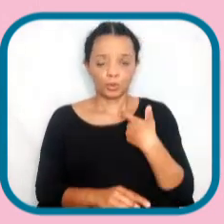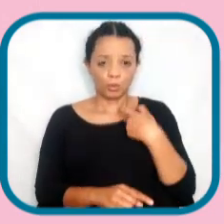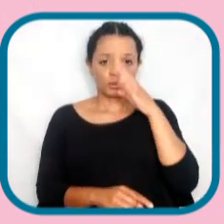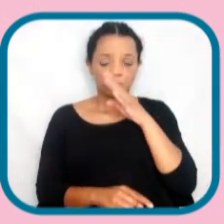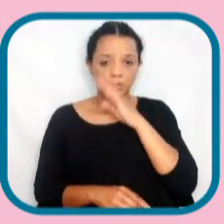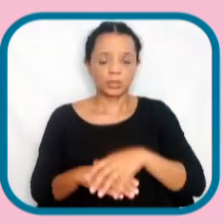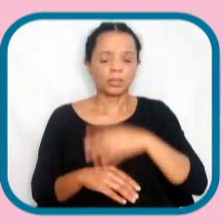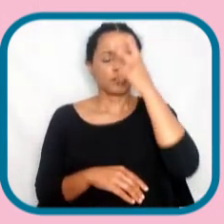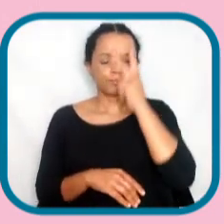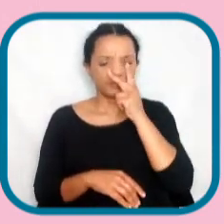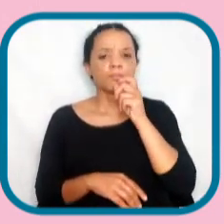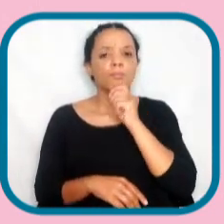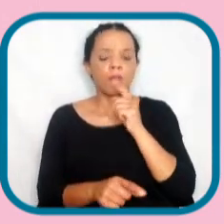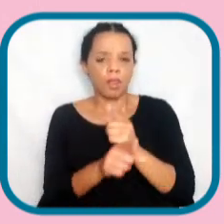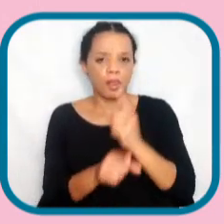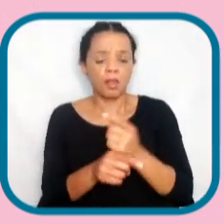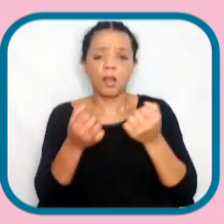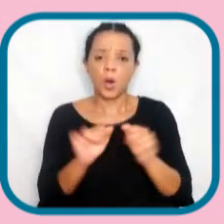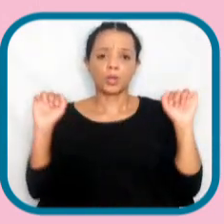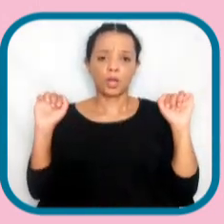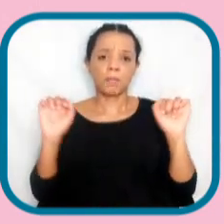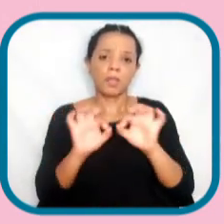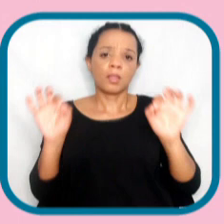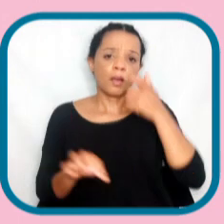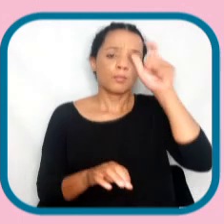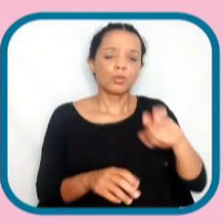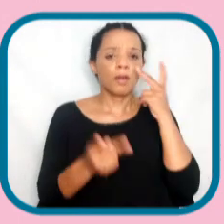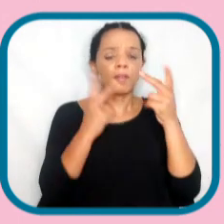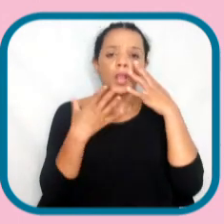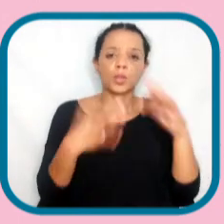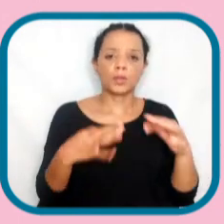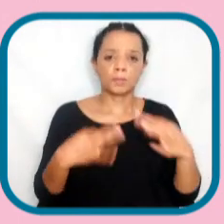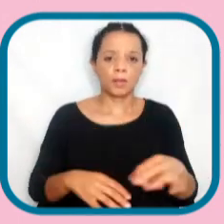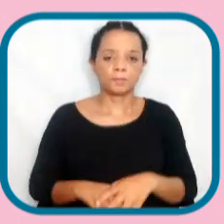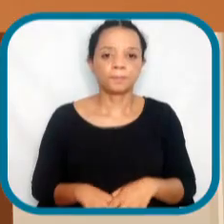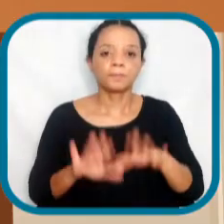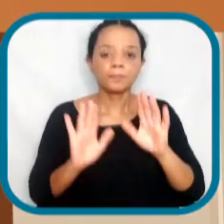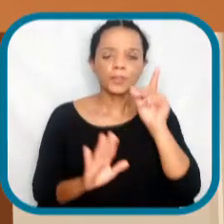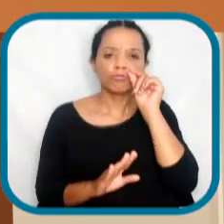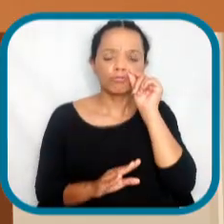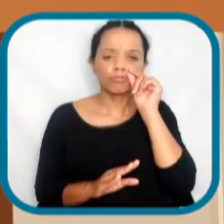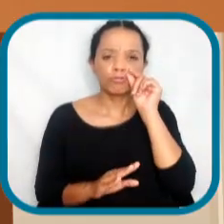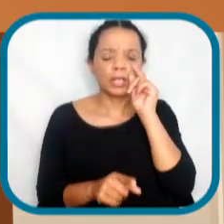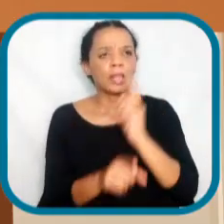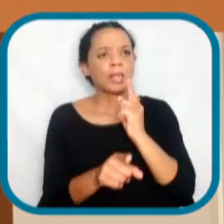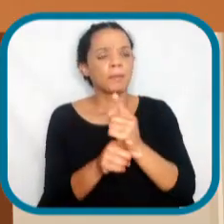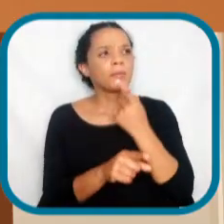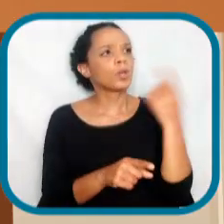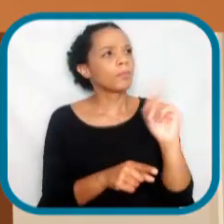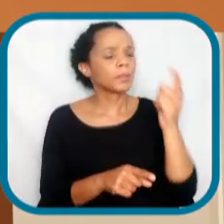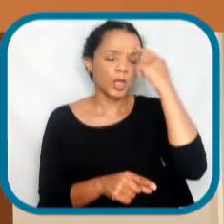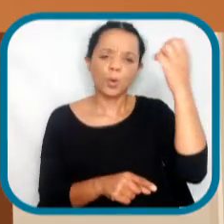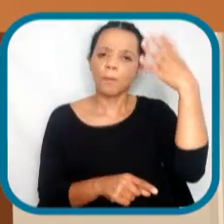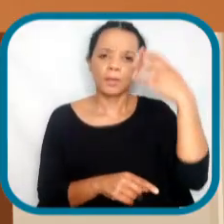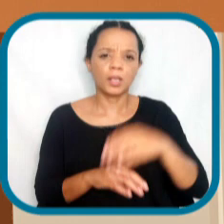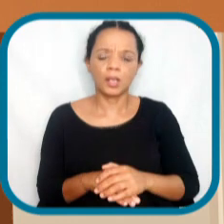uma pessoa com deficiências visuais pode ser tão autónoma como alguém com uma visão normal. Mas o Pedro continuava sem